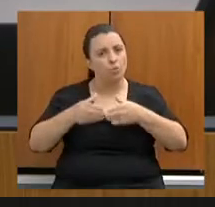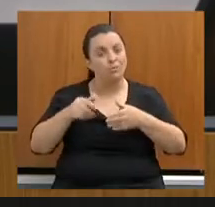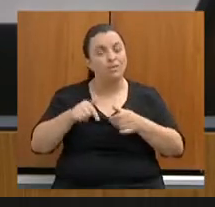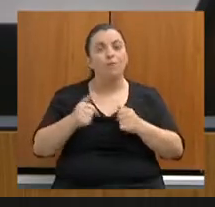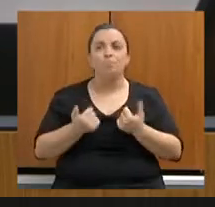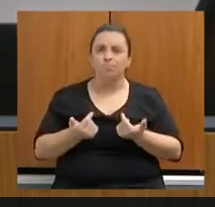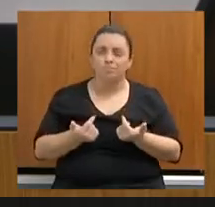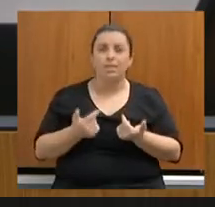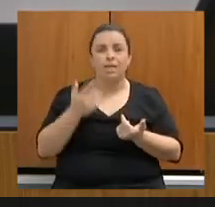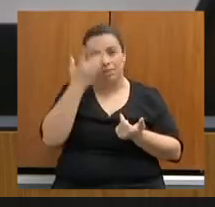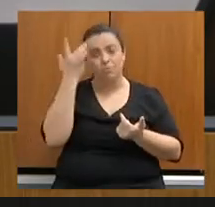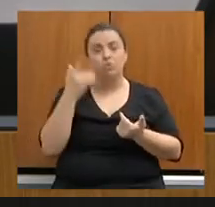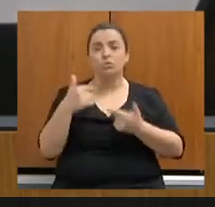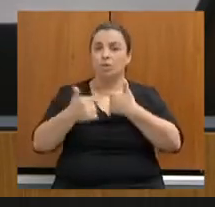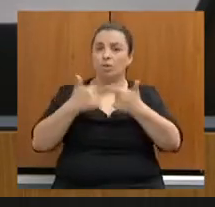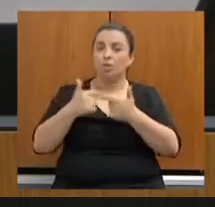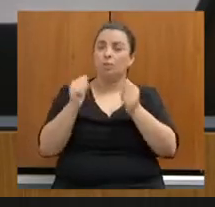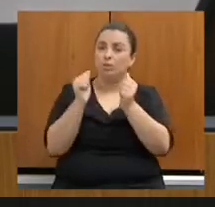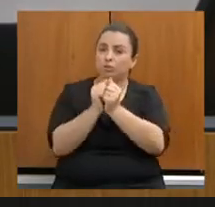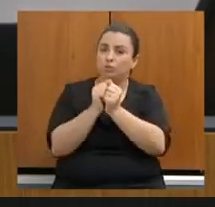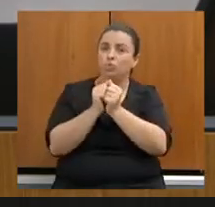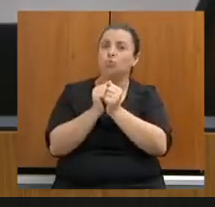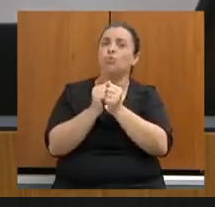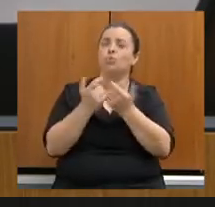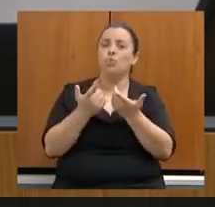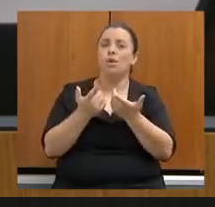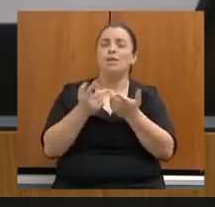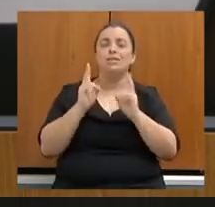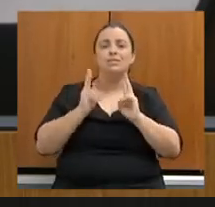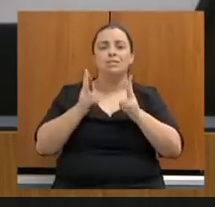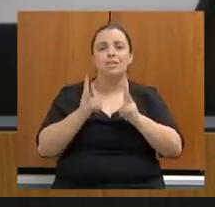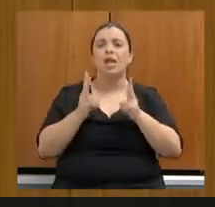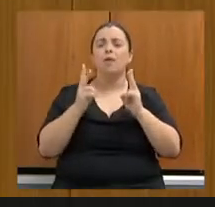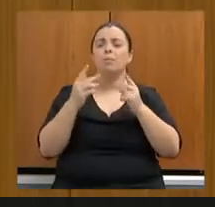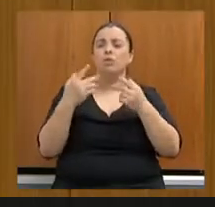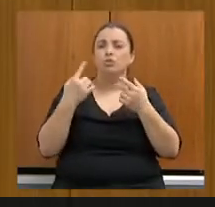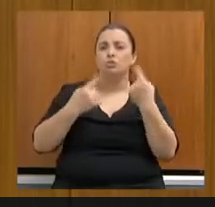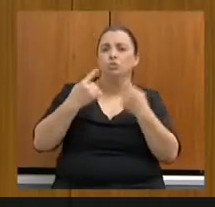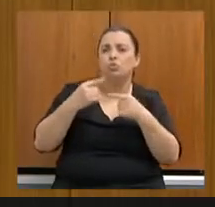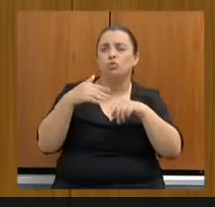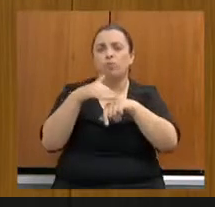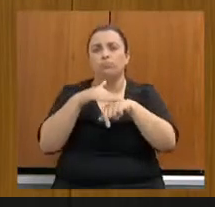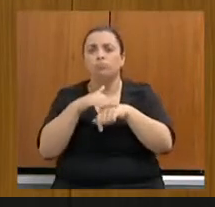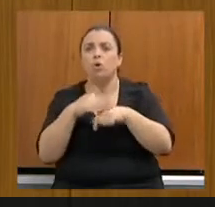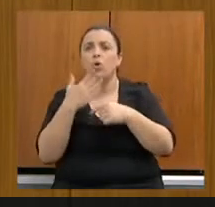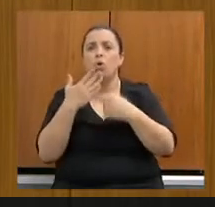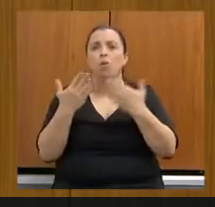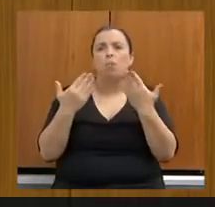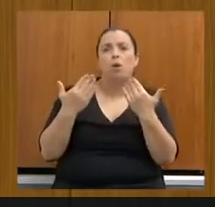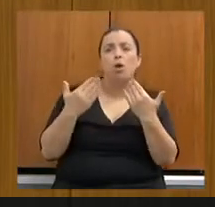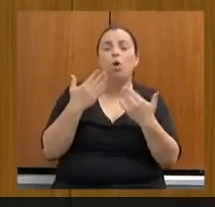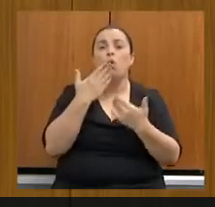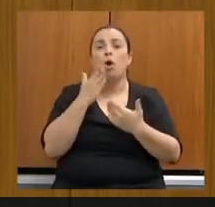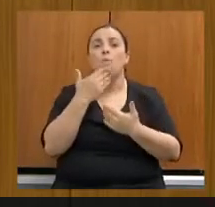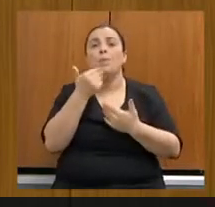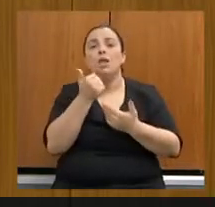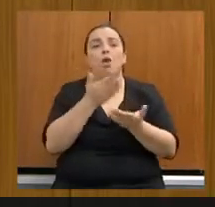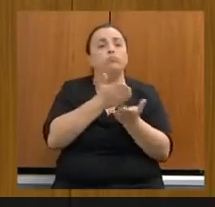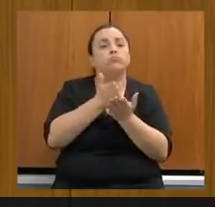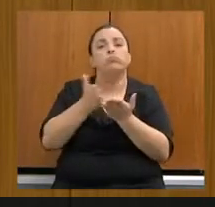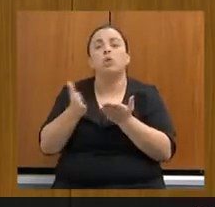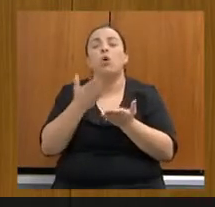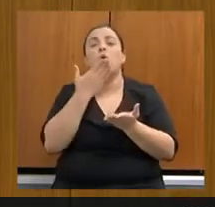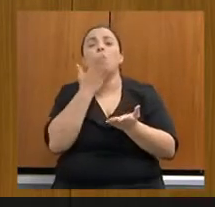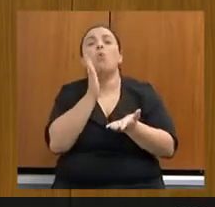trabalhando no nosso gabinete reunindo sempre discutindo Qual o melhor caminho a ser seguido e nós